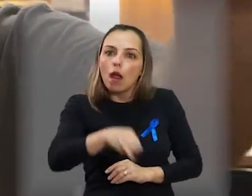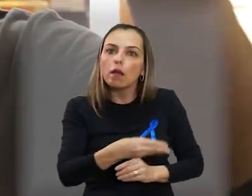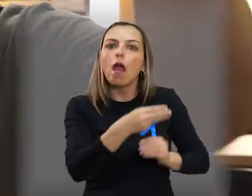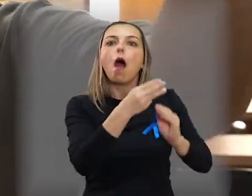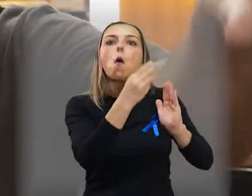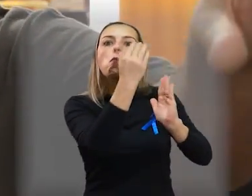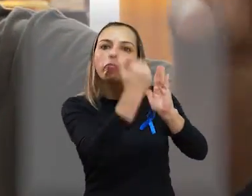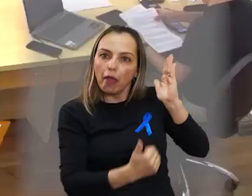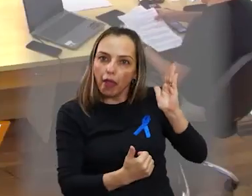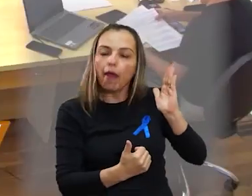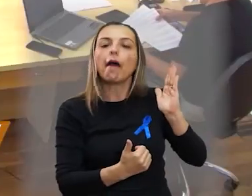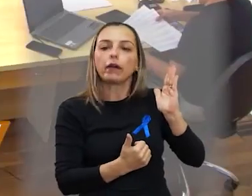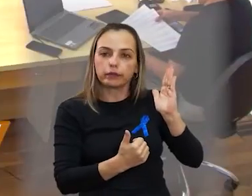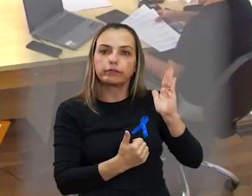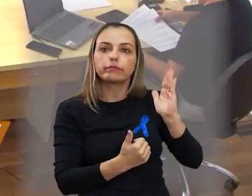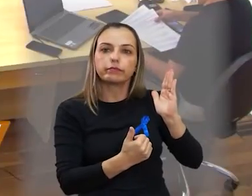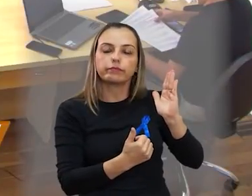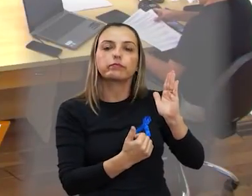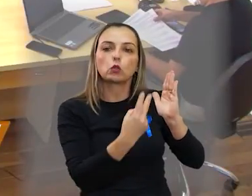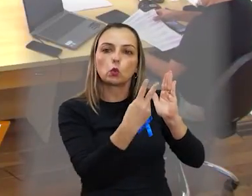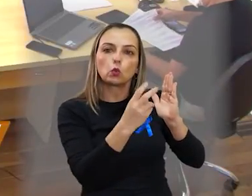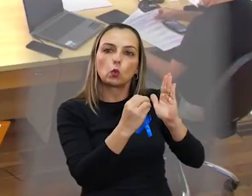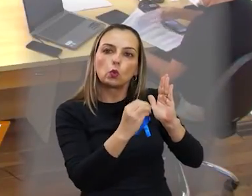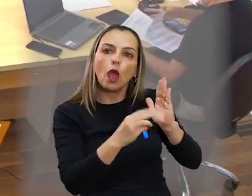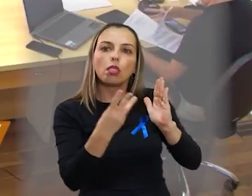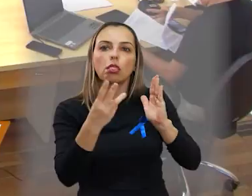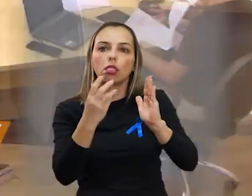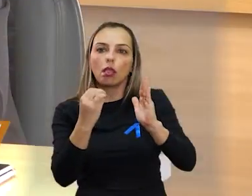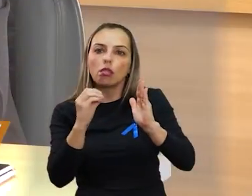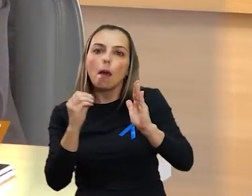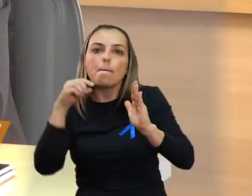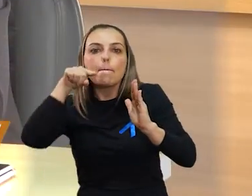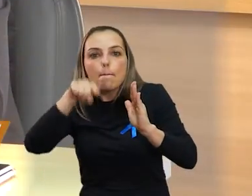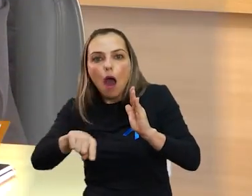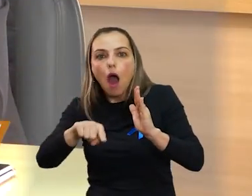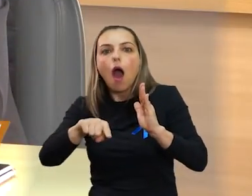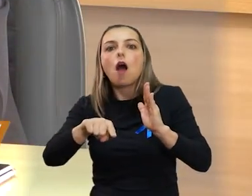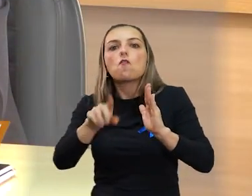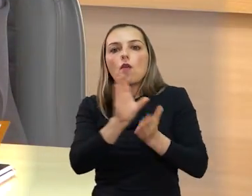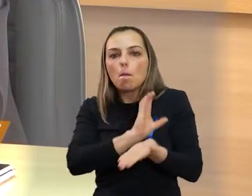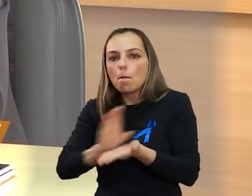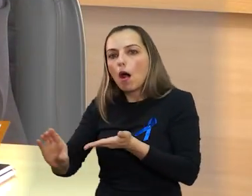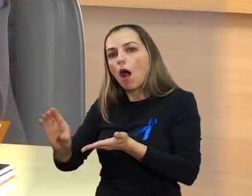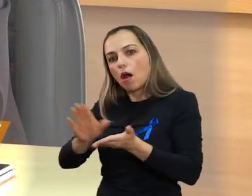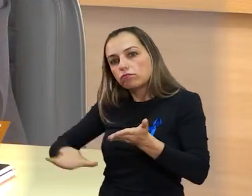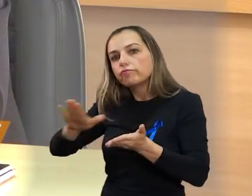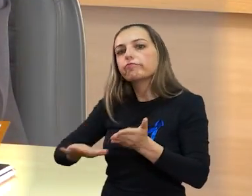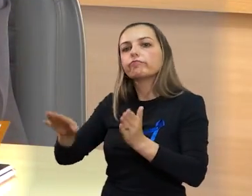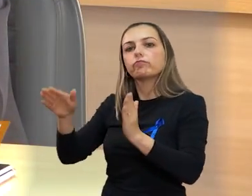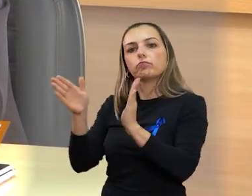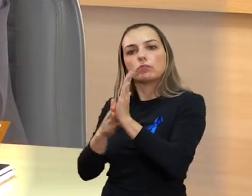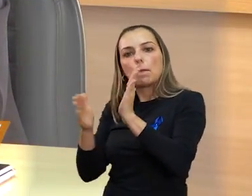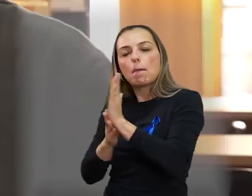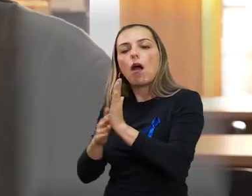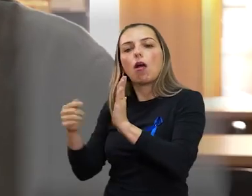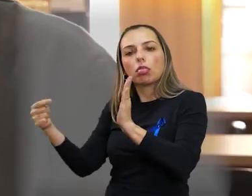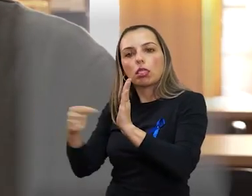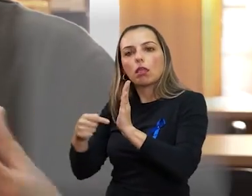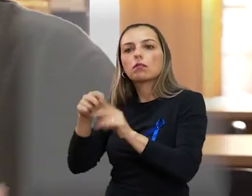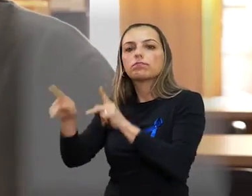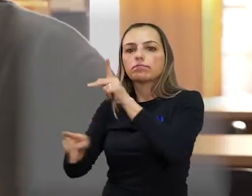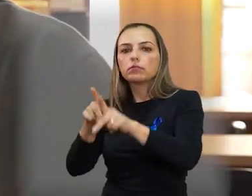Milhão ele pode tirar 200 300 mil e tem uma ideia para o executivo de colocar em outra proposta que pode ter recebido da população